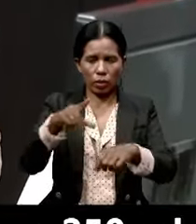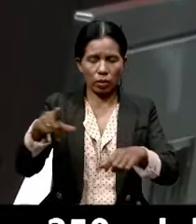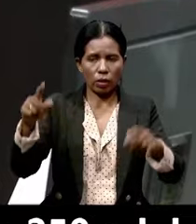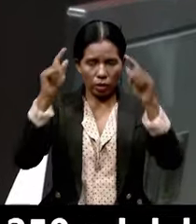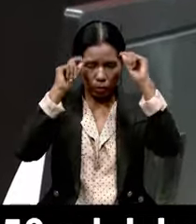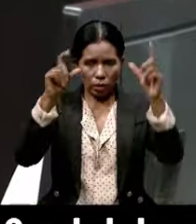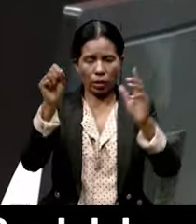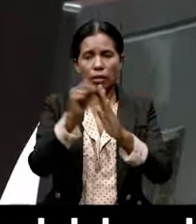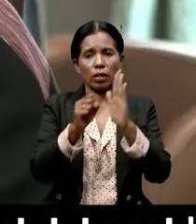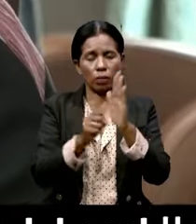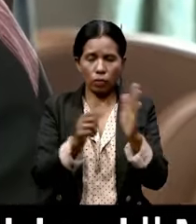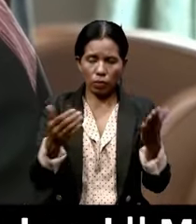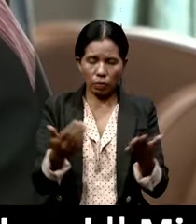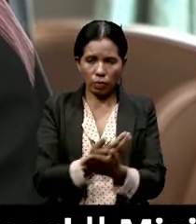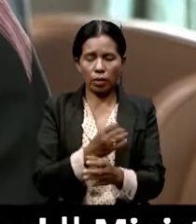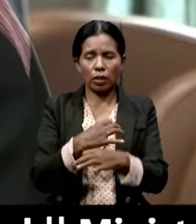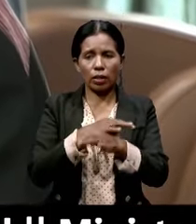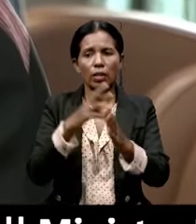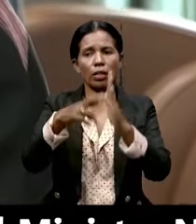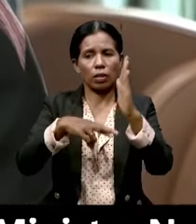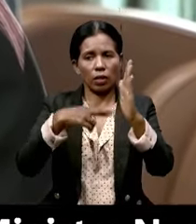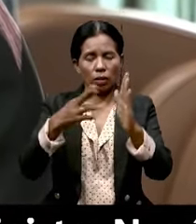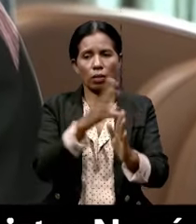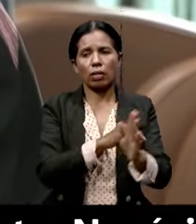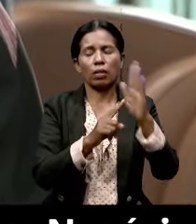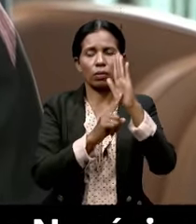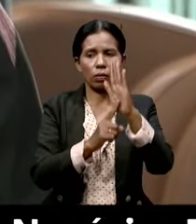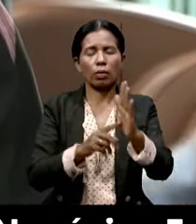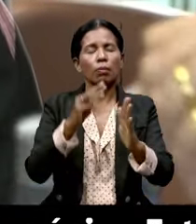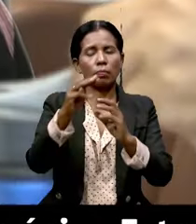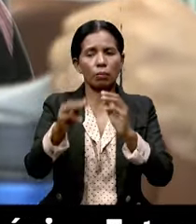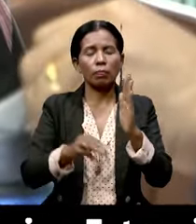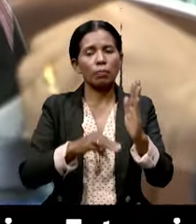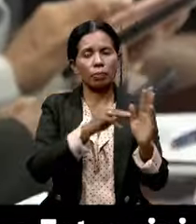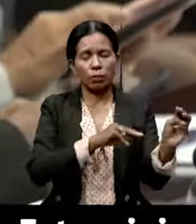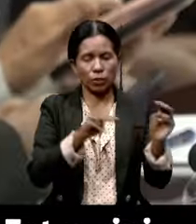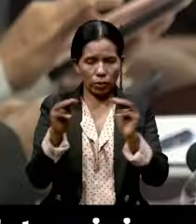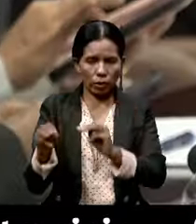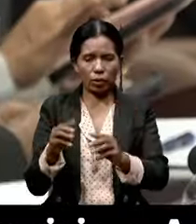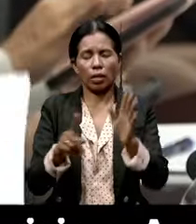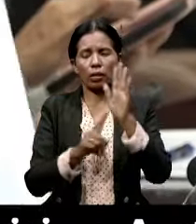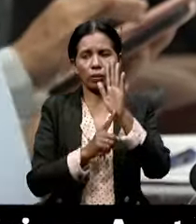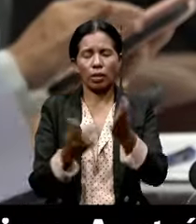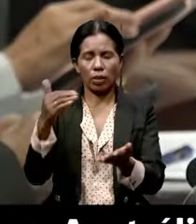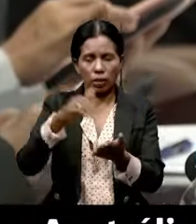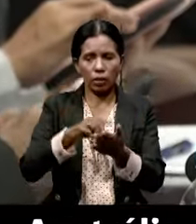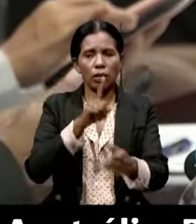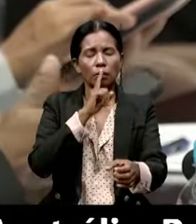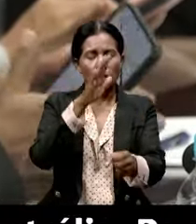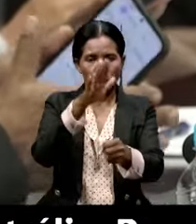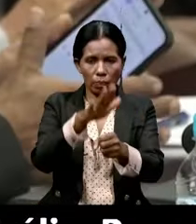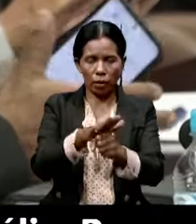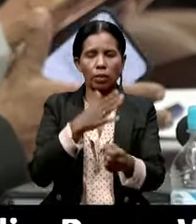Nem objetivo atuaria regulamento atual com a introdução mudança significativa Sira Hanessa Nentroruz fila fale juramento